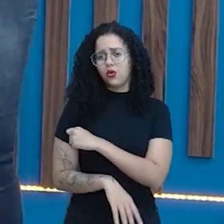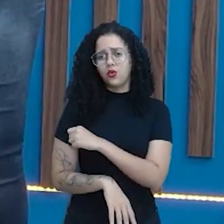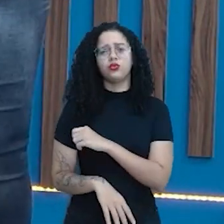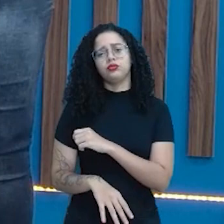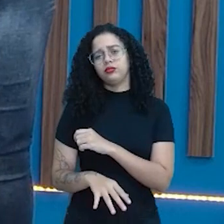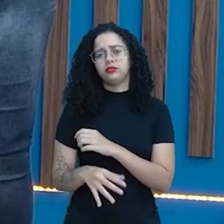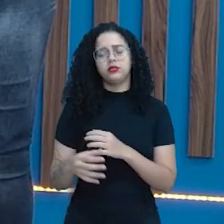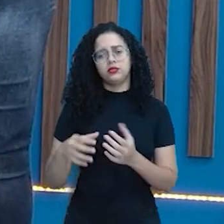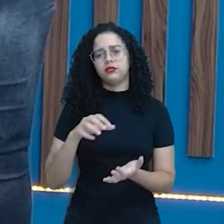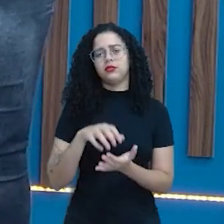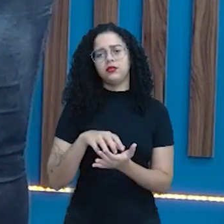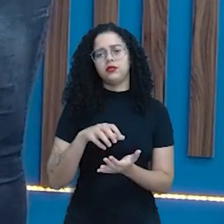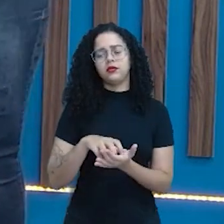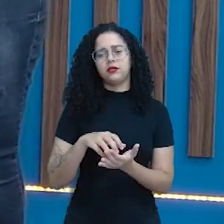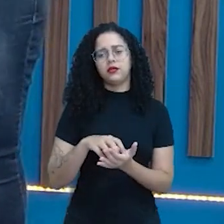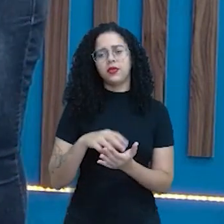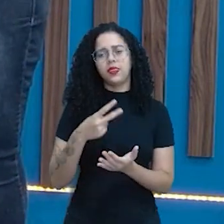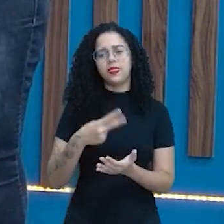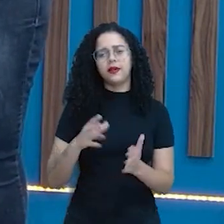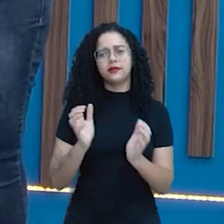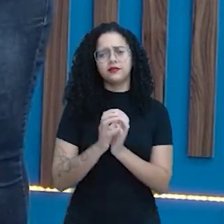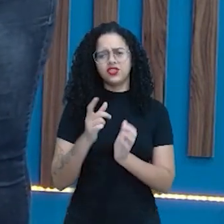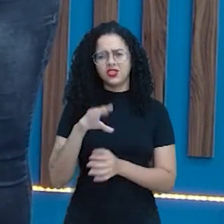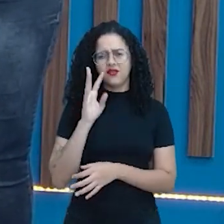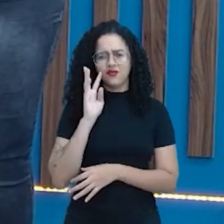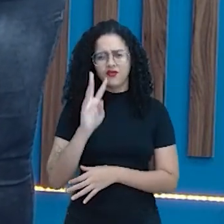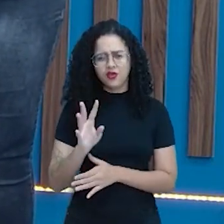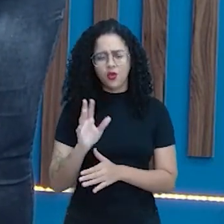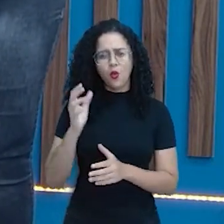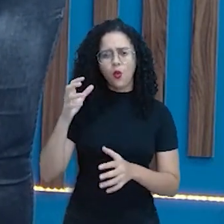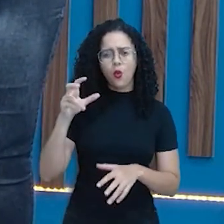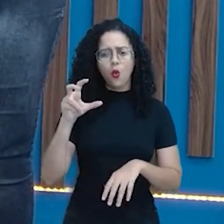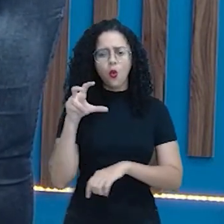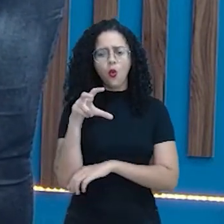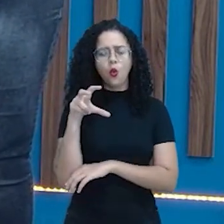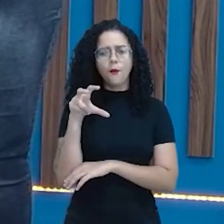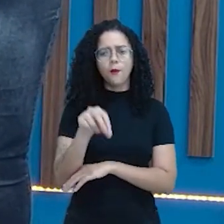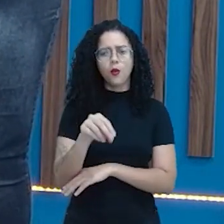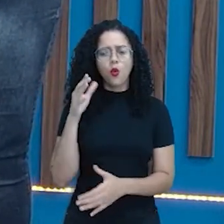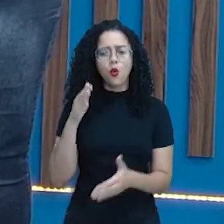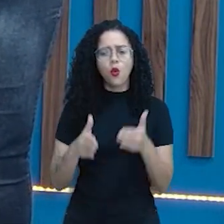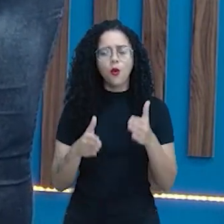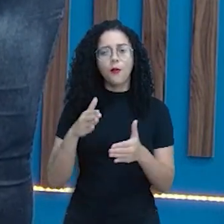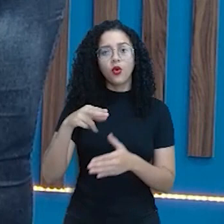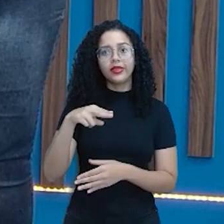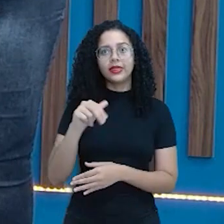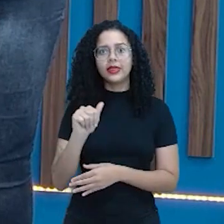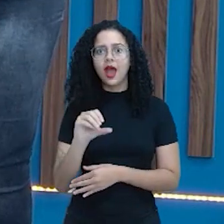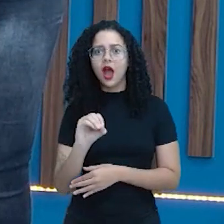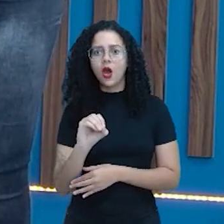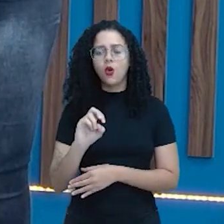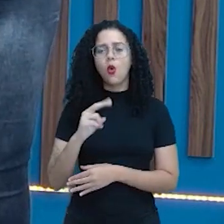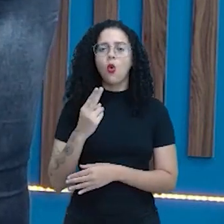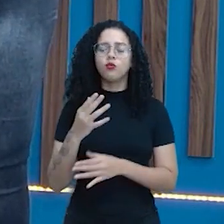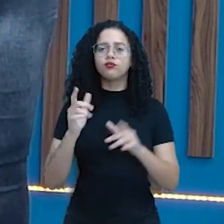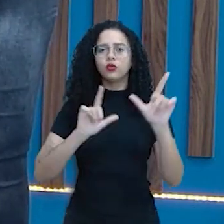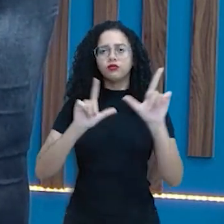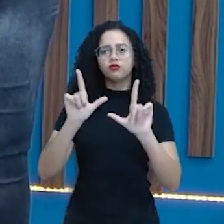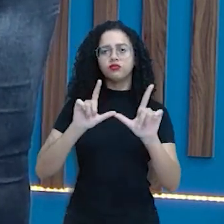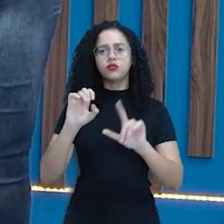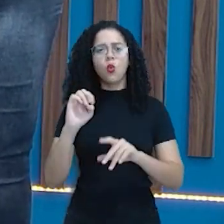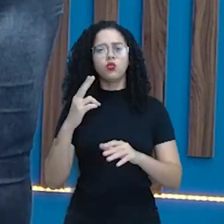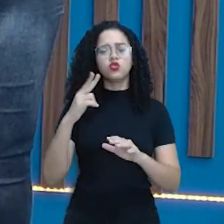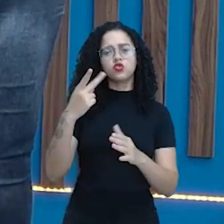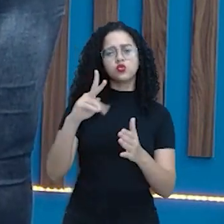viu o robô Now, né, em algumas aparições aí, seja em comerciais, se já foi na tua escola, se tu já